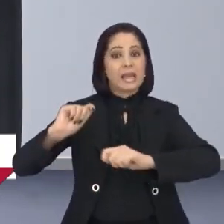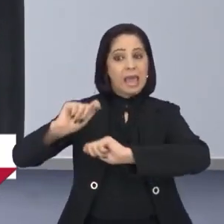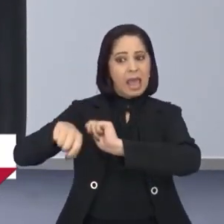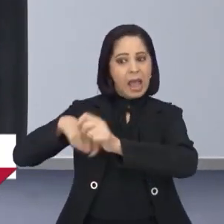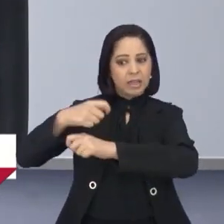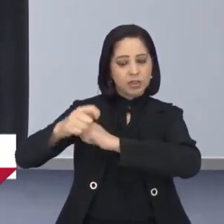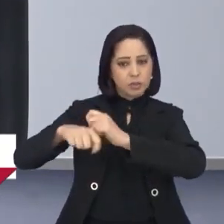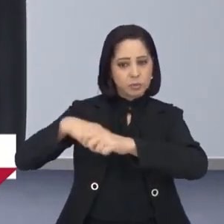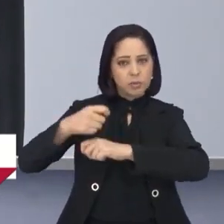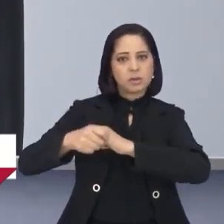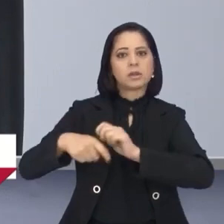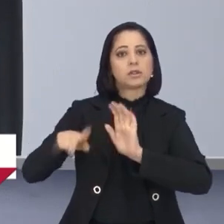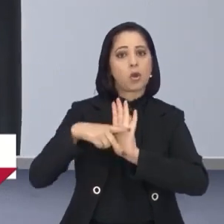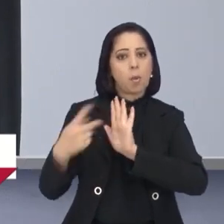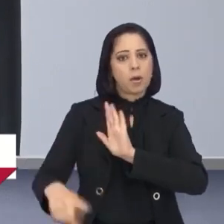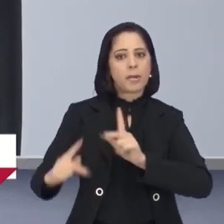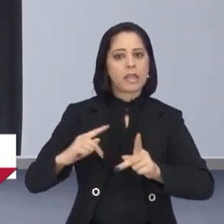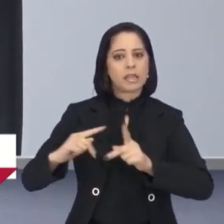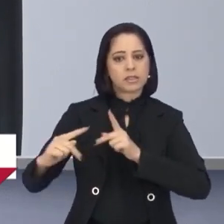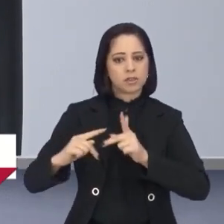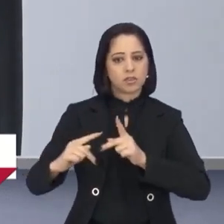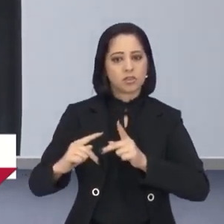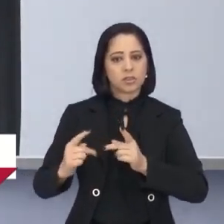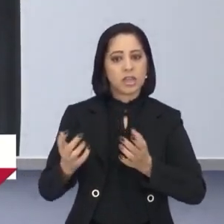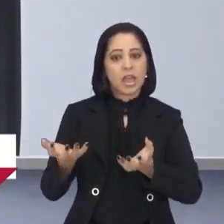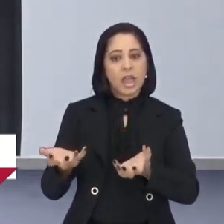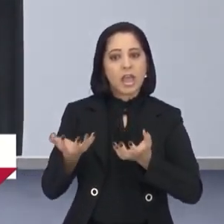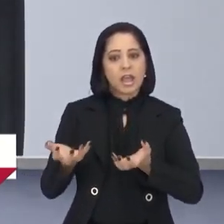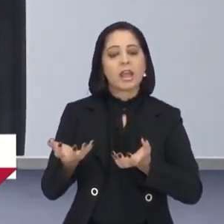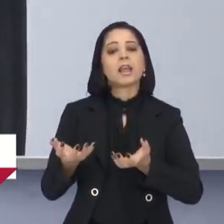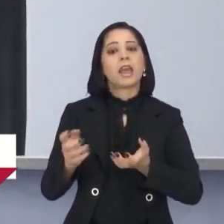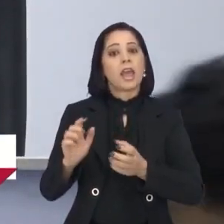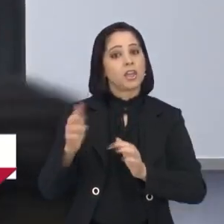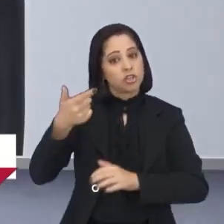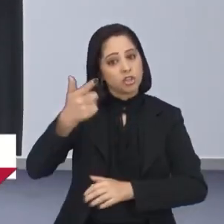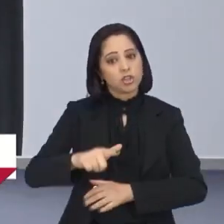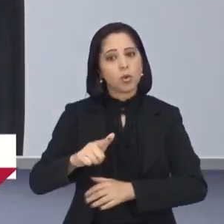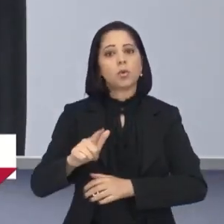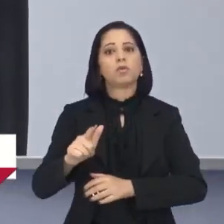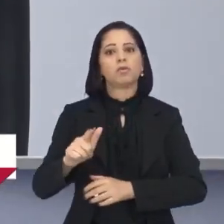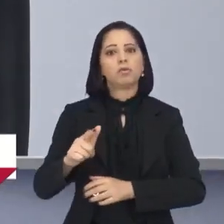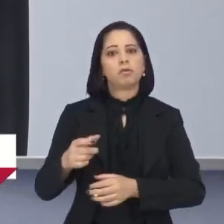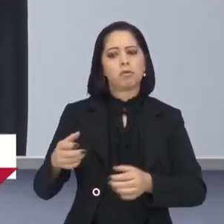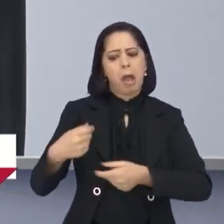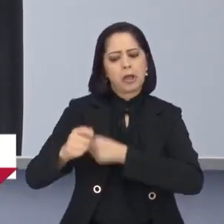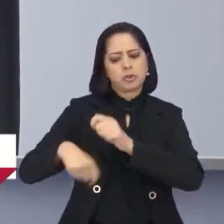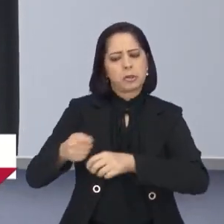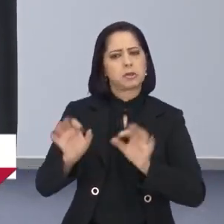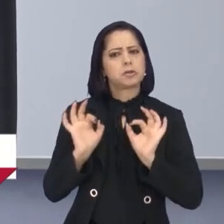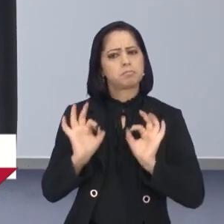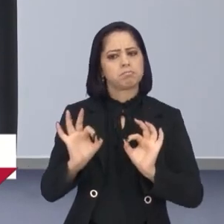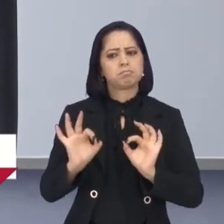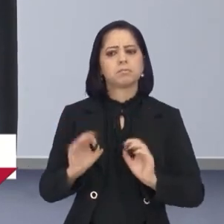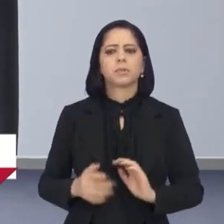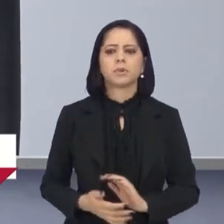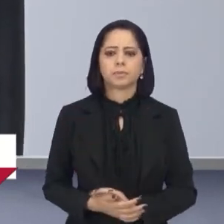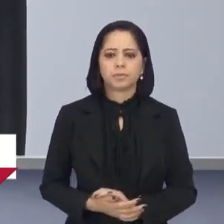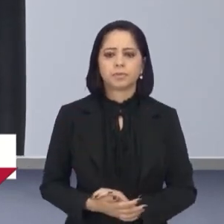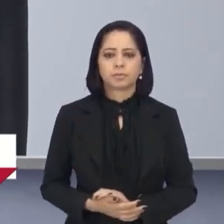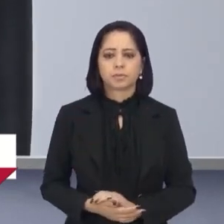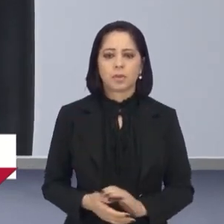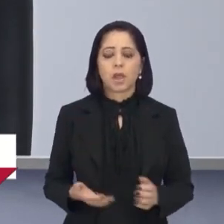José dos Campos é que ela seja muito efetiva em breve Eh estamos aqui falando para